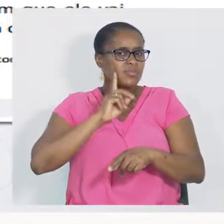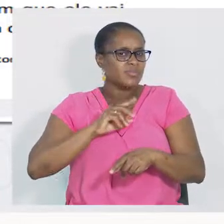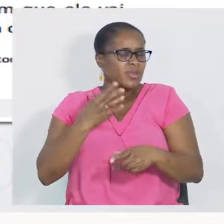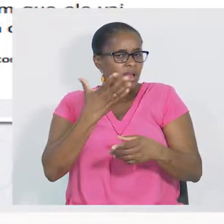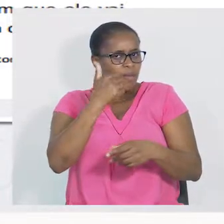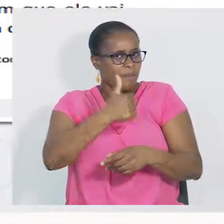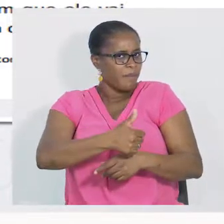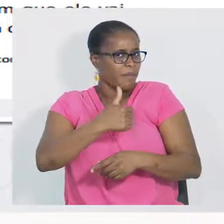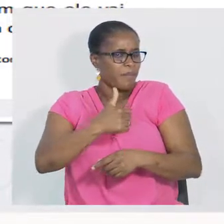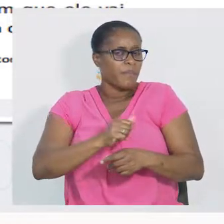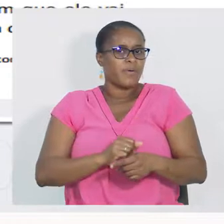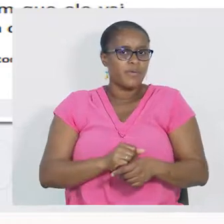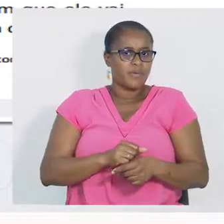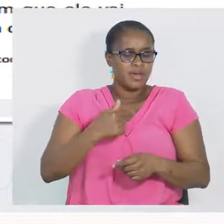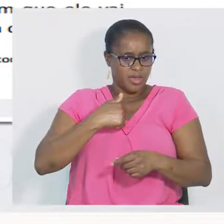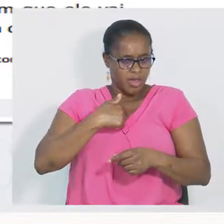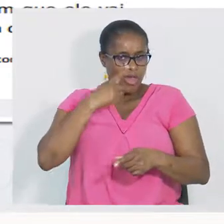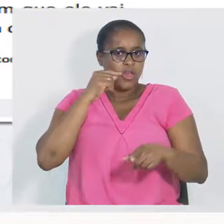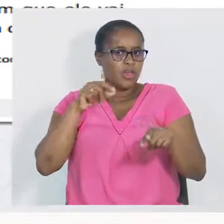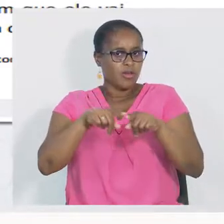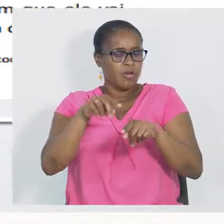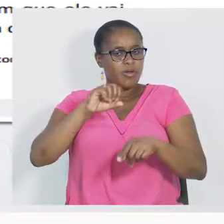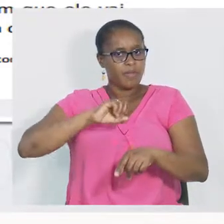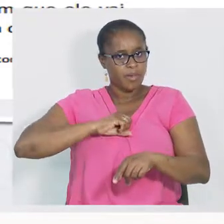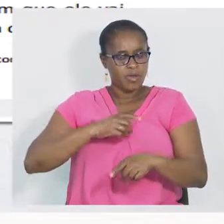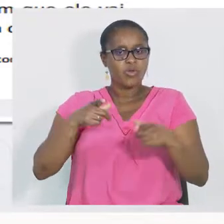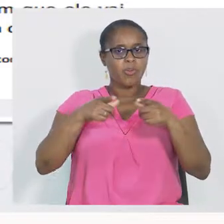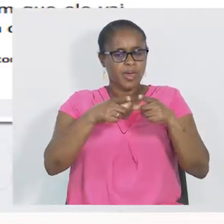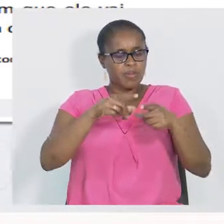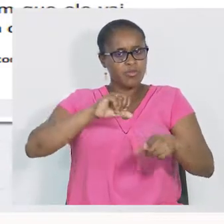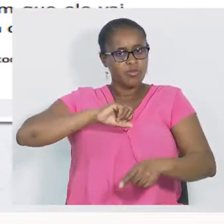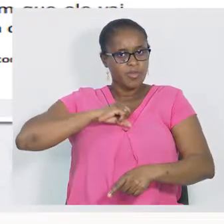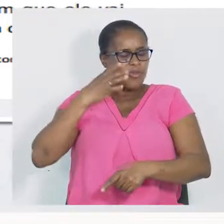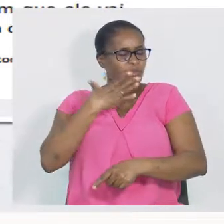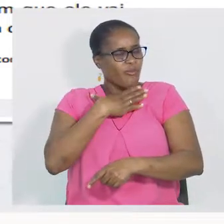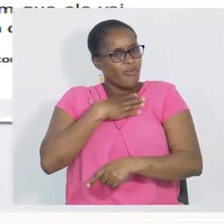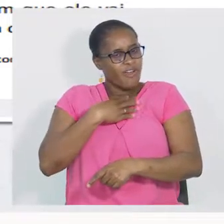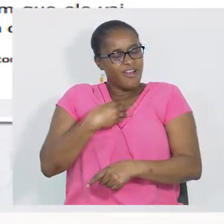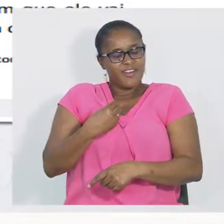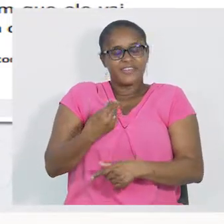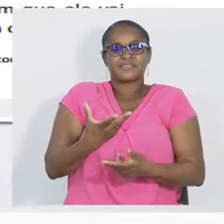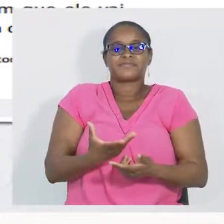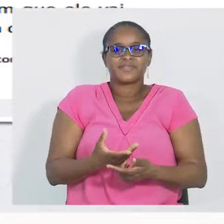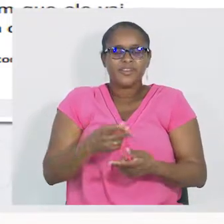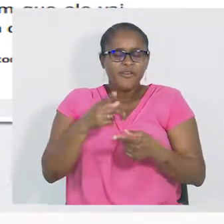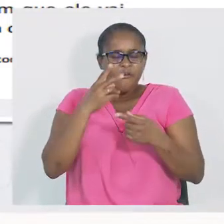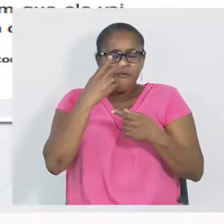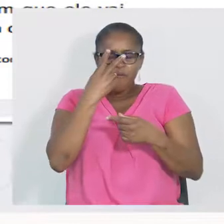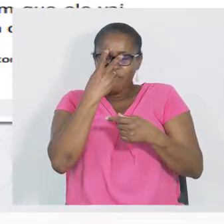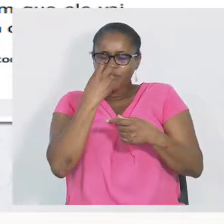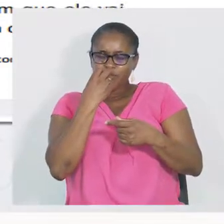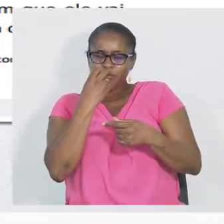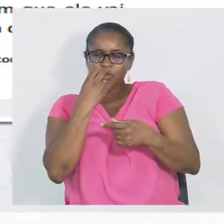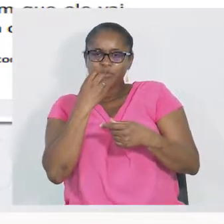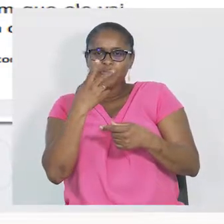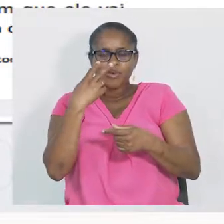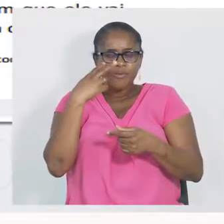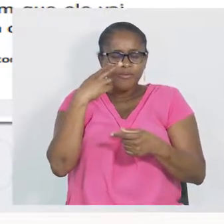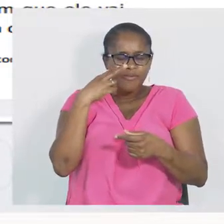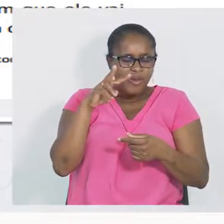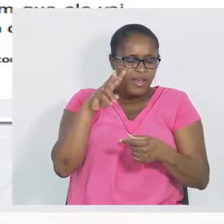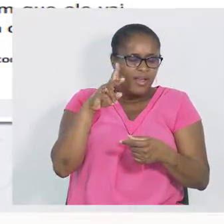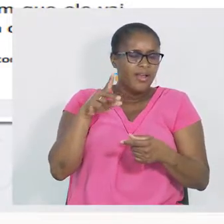Tilaia. Eu e os meus primos temos sempre esta coisa de um pedir algo e os outros